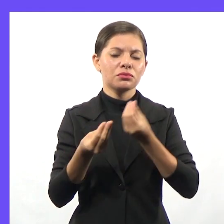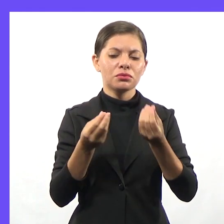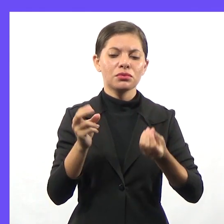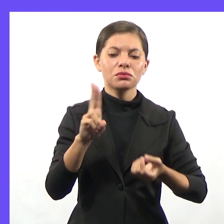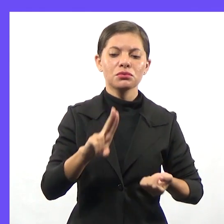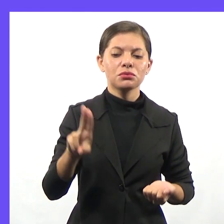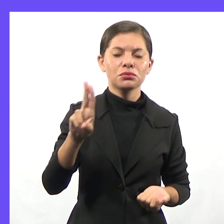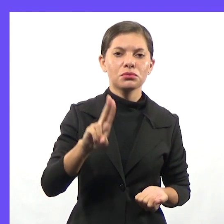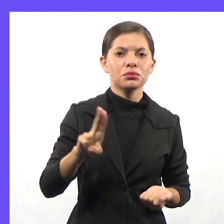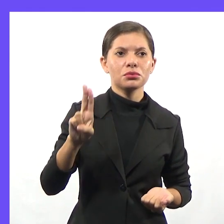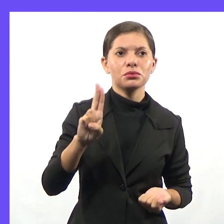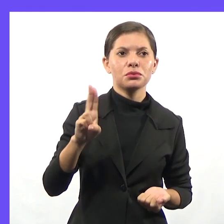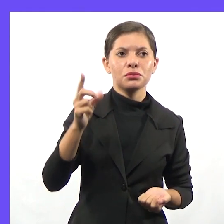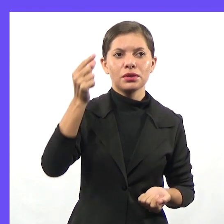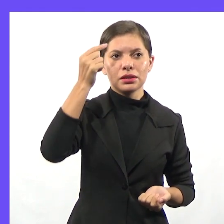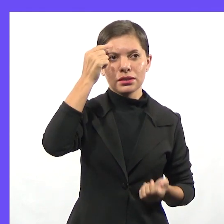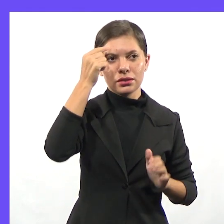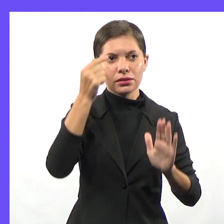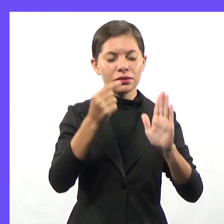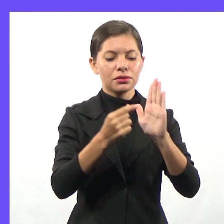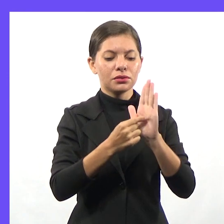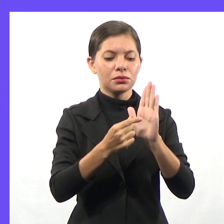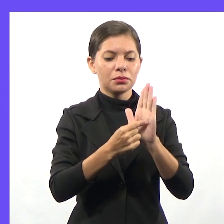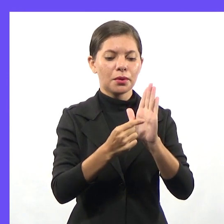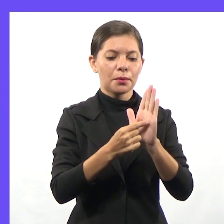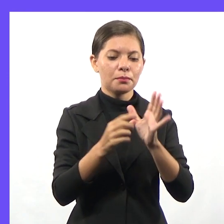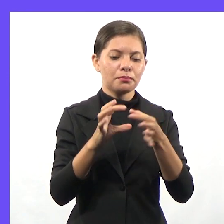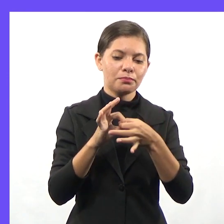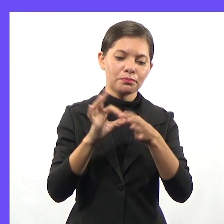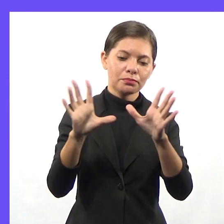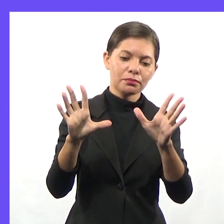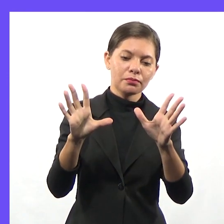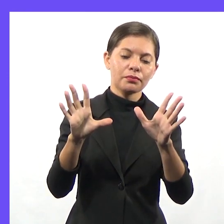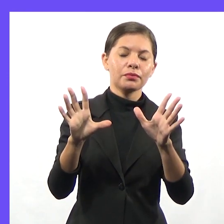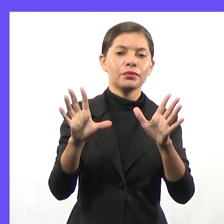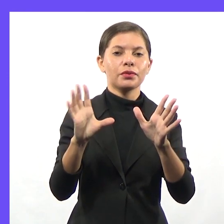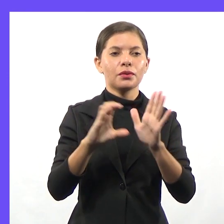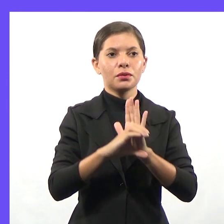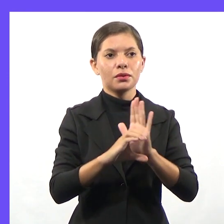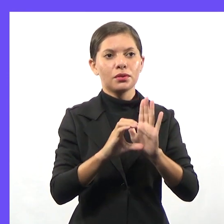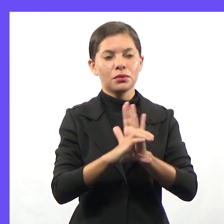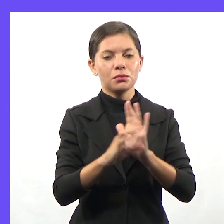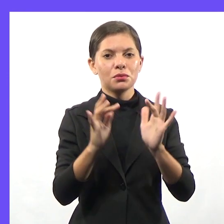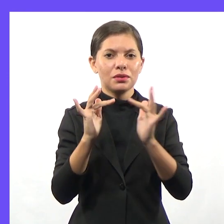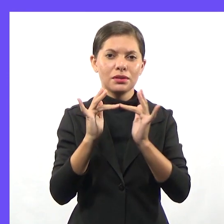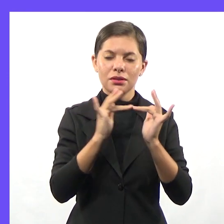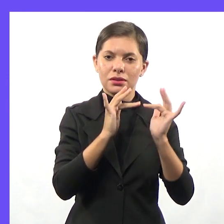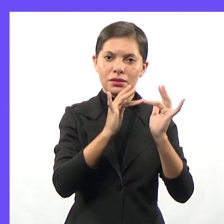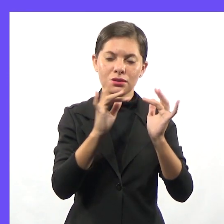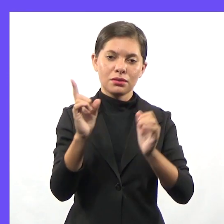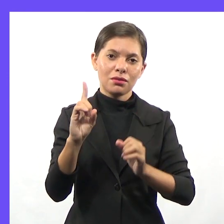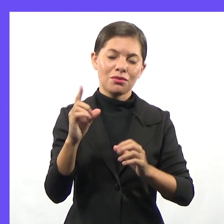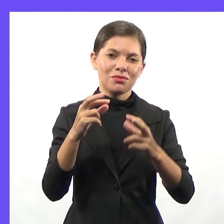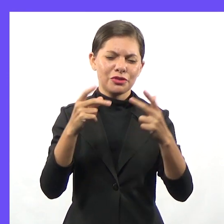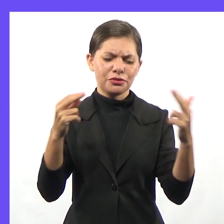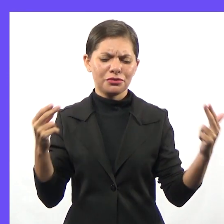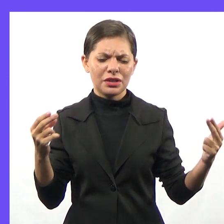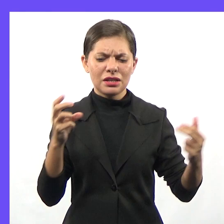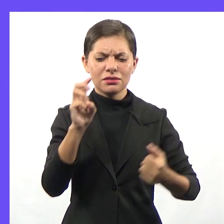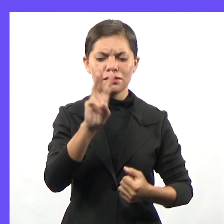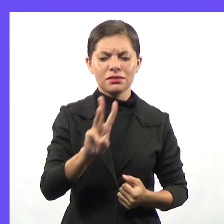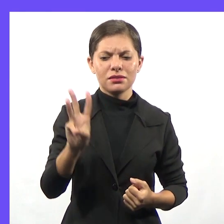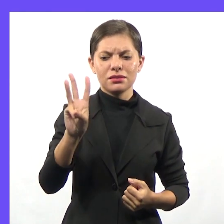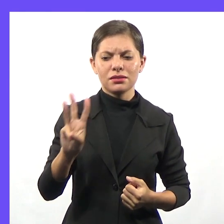interação de conteúdo. Existem diversos outros sites e com funcionalidades específicas. O ChatGPT é um chat